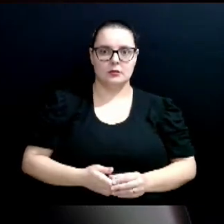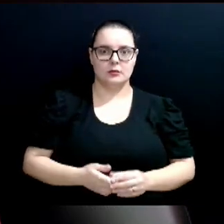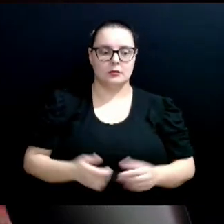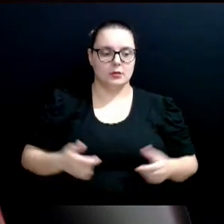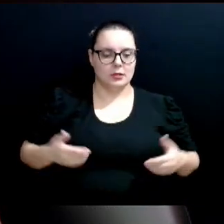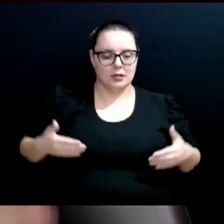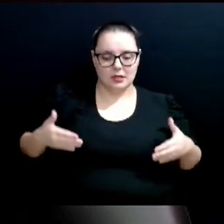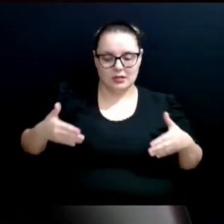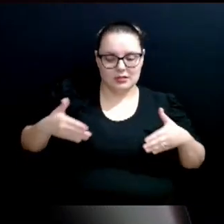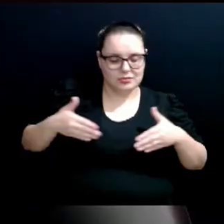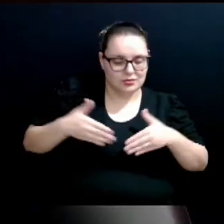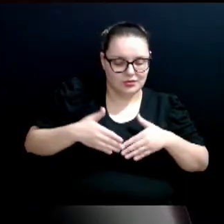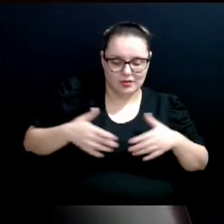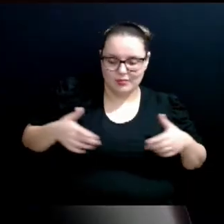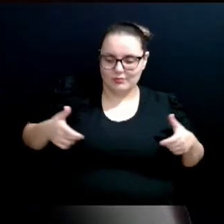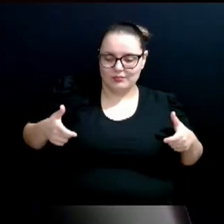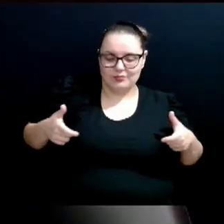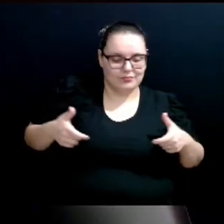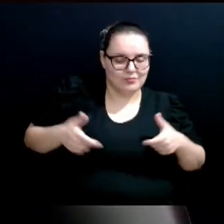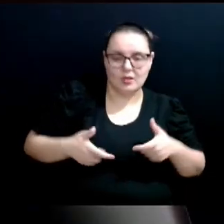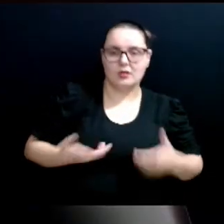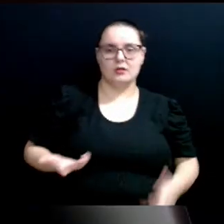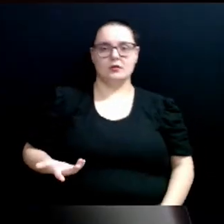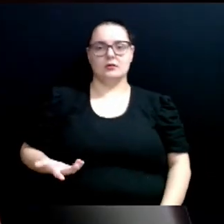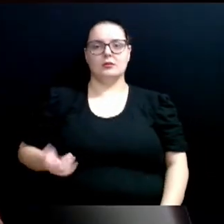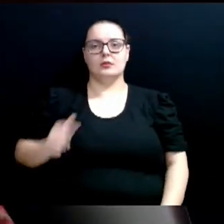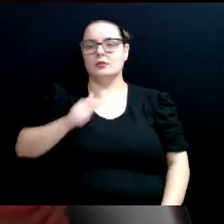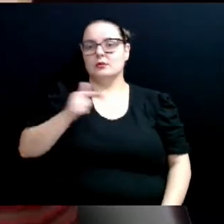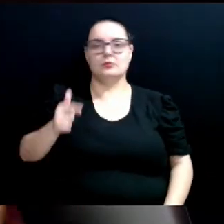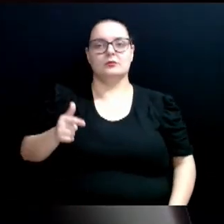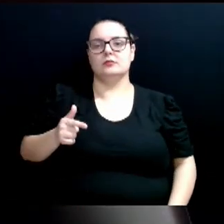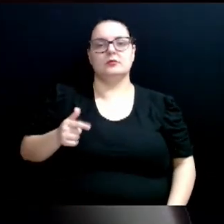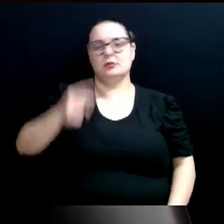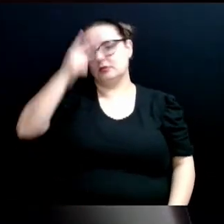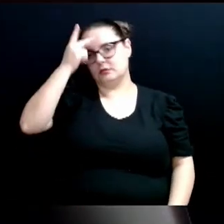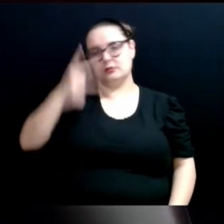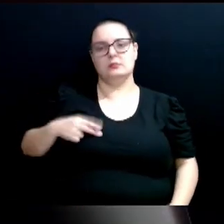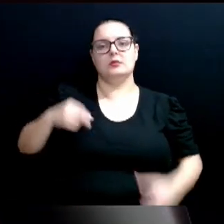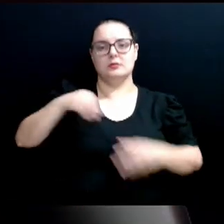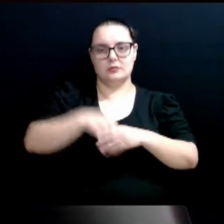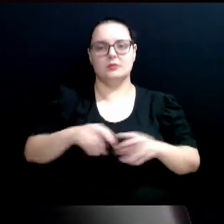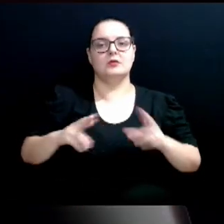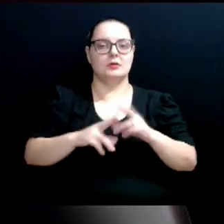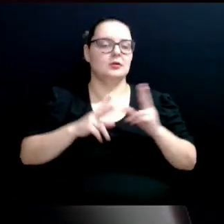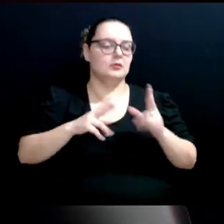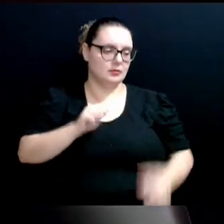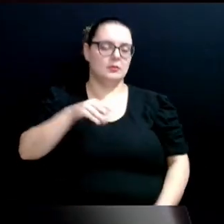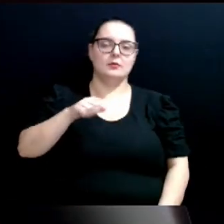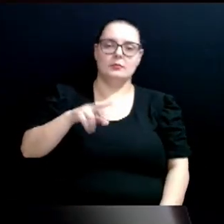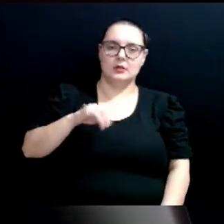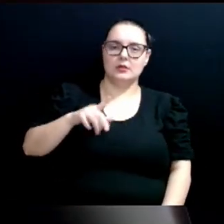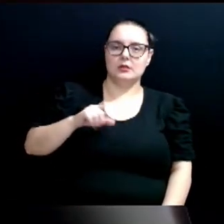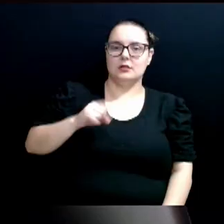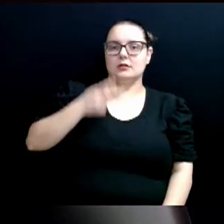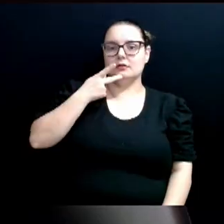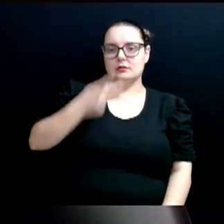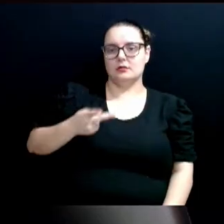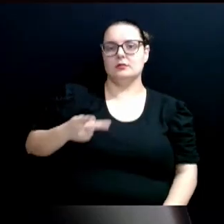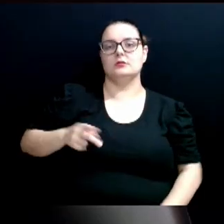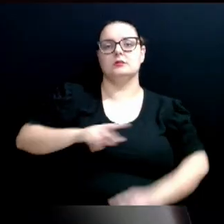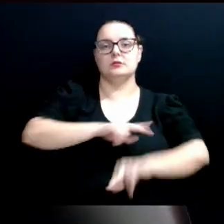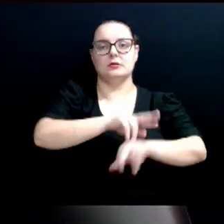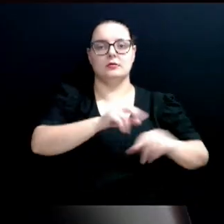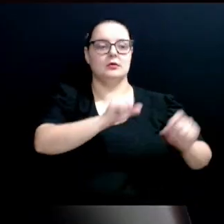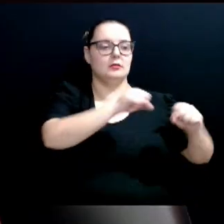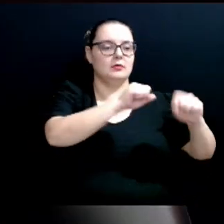se não existe mais dentro desse relacionamento justamente porque, igual a Marilis falou, são muitos sims para você dizer muitos nãos